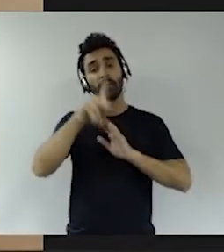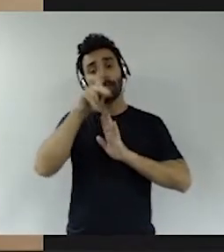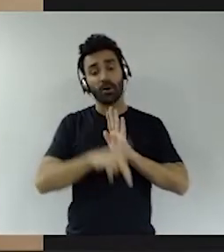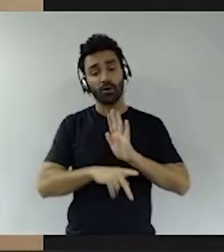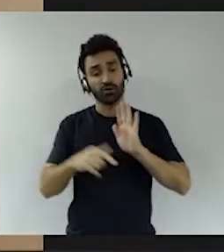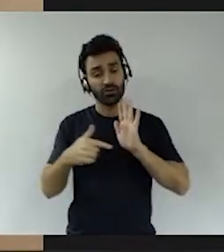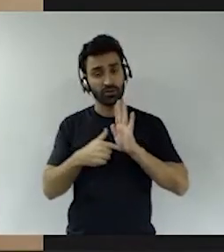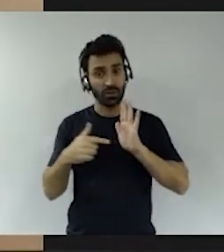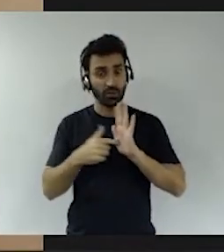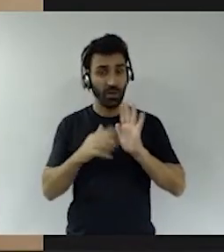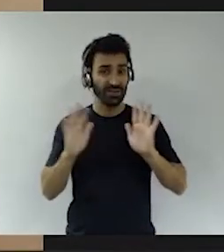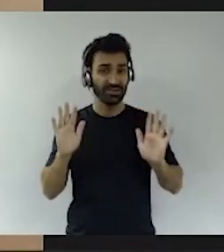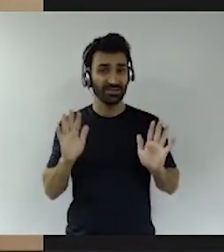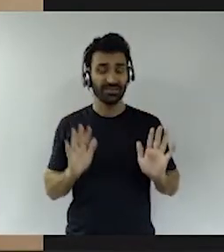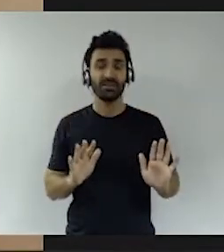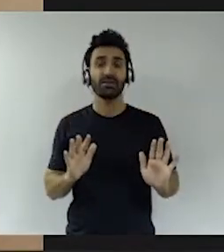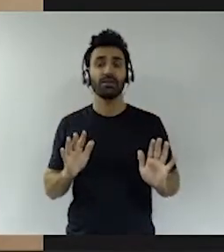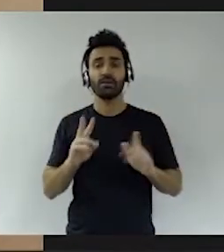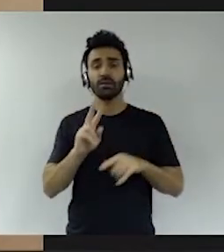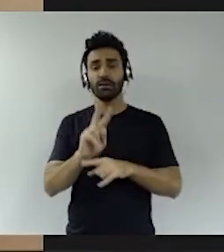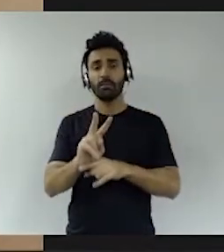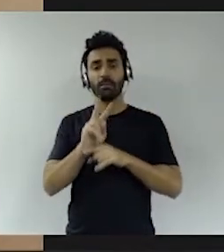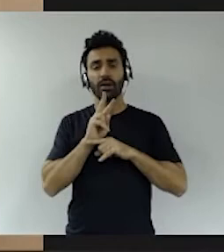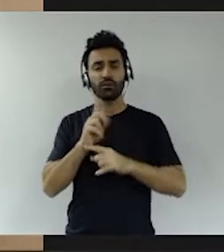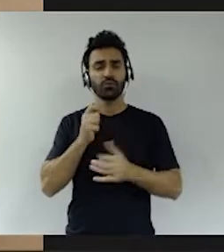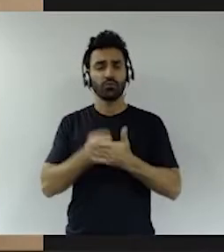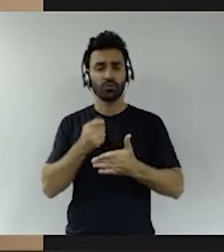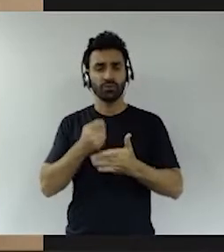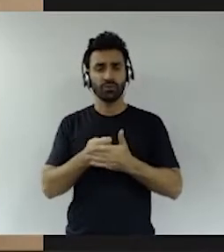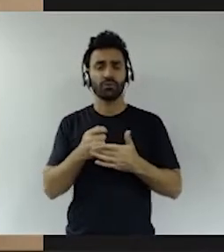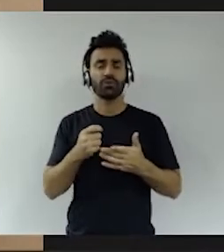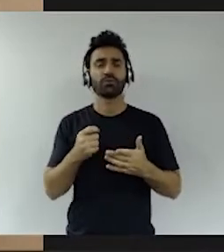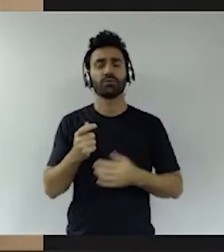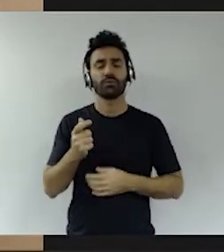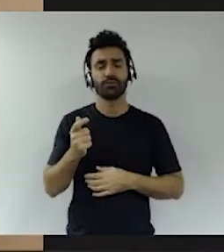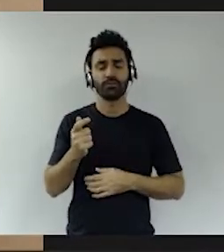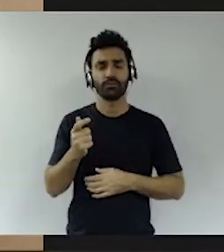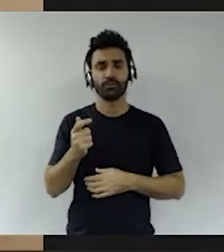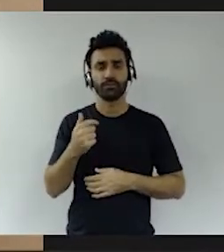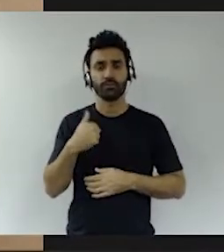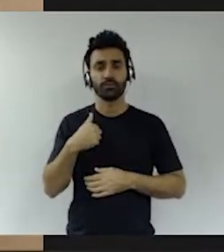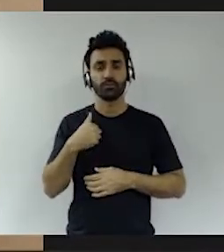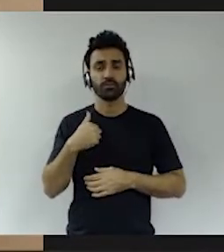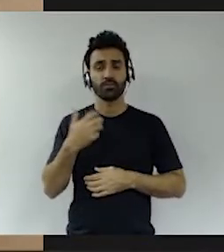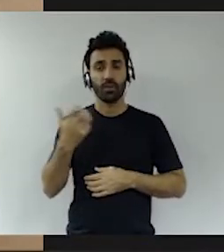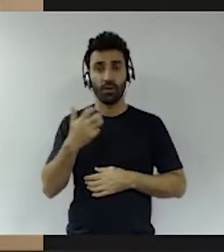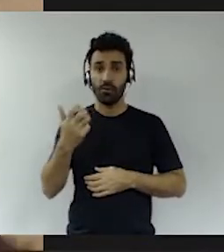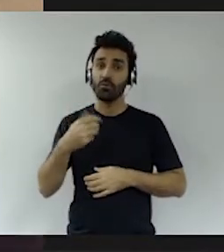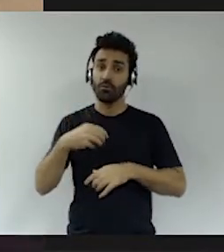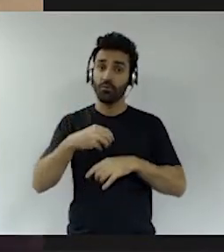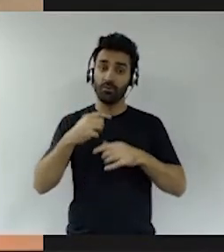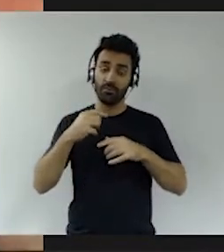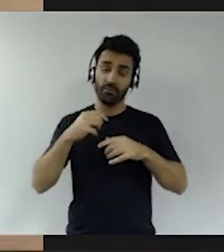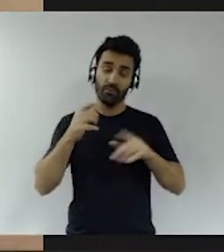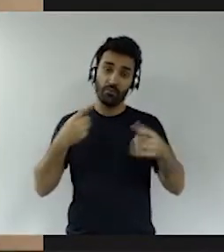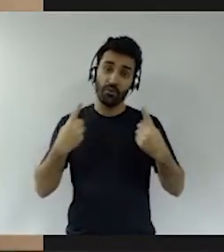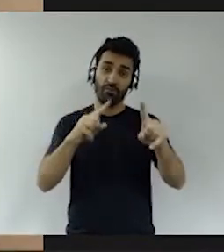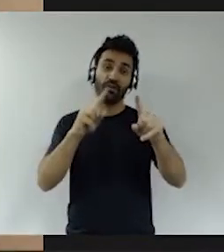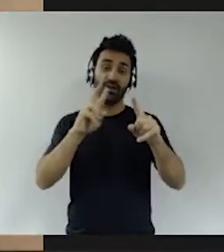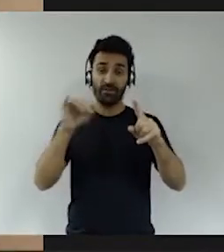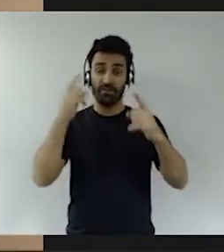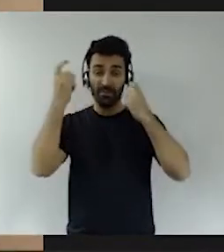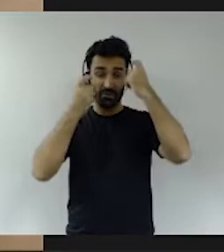dessa envergadura, de empréstimo compulsório, doutor Humberto, de um lado, vou deixá-lo ainda mais preocupado, existe